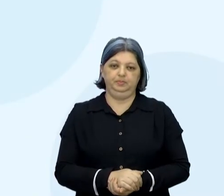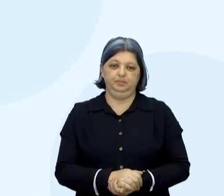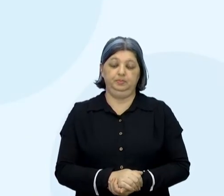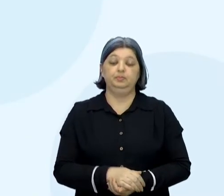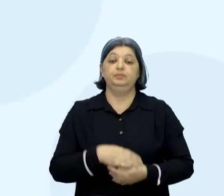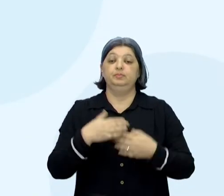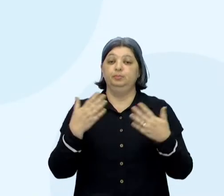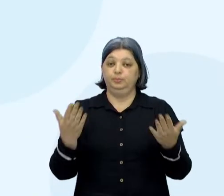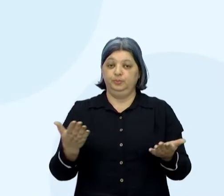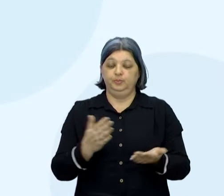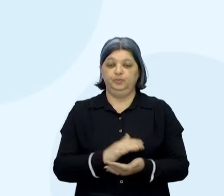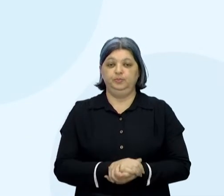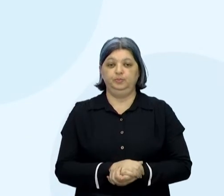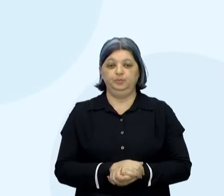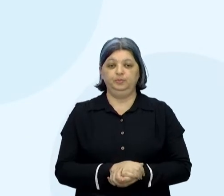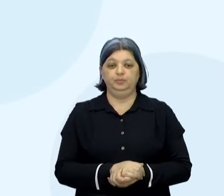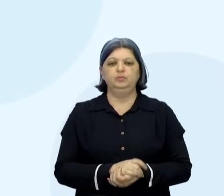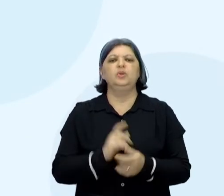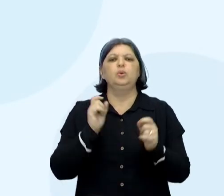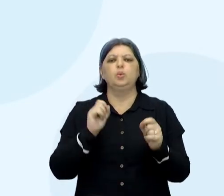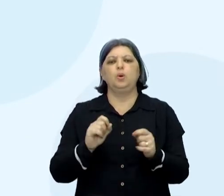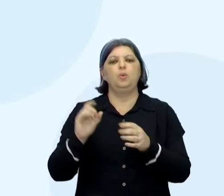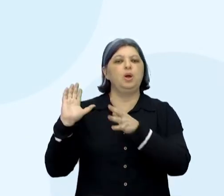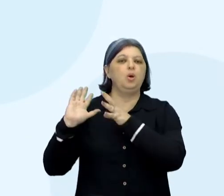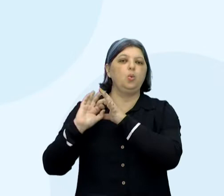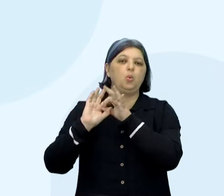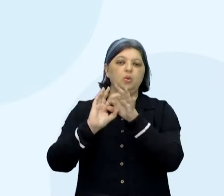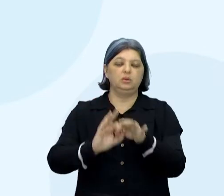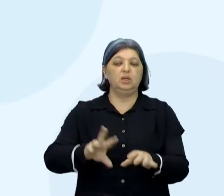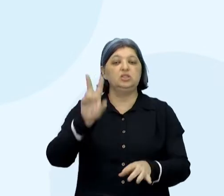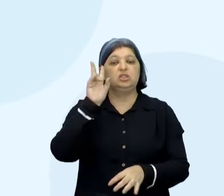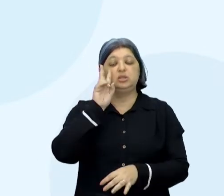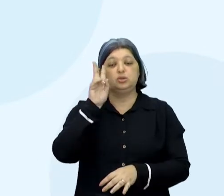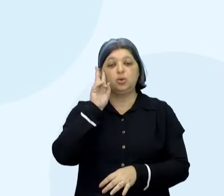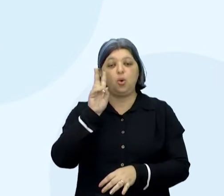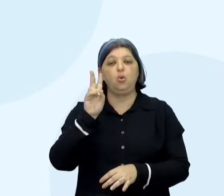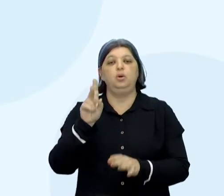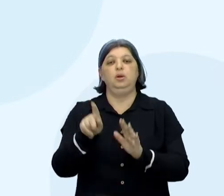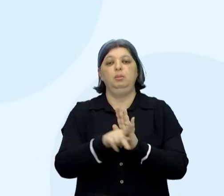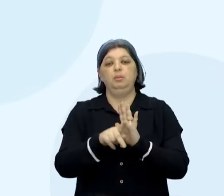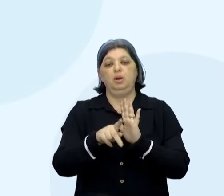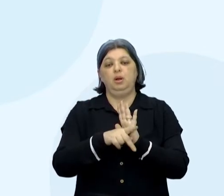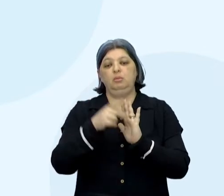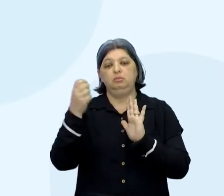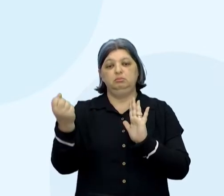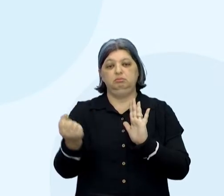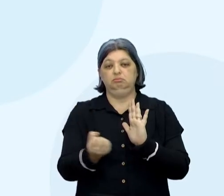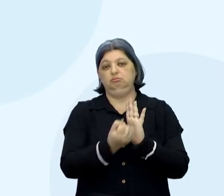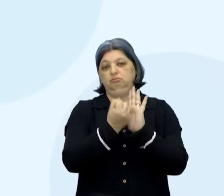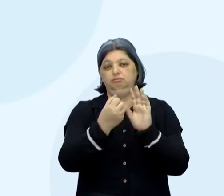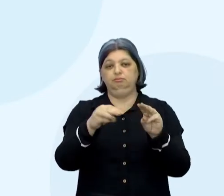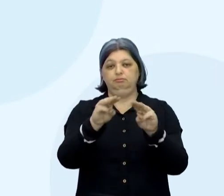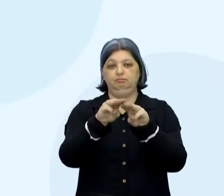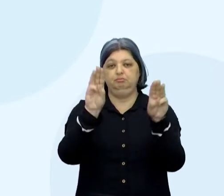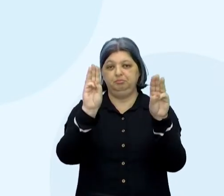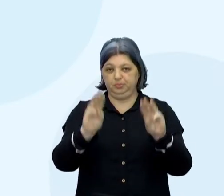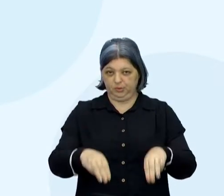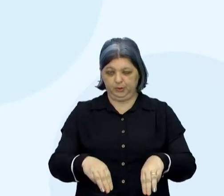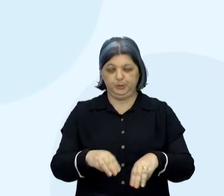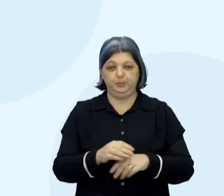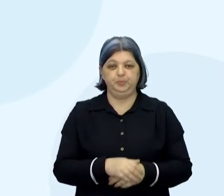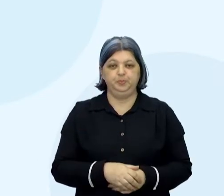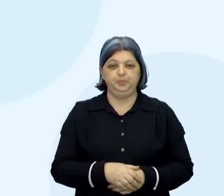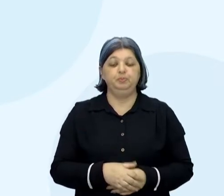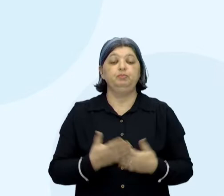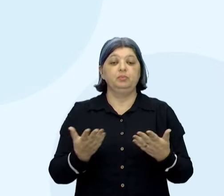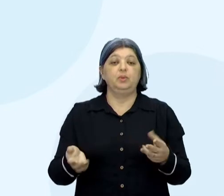Bem, qual é o contexto histórico, né, deste patrimônio material? O Museu Nacional,